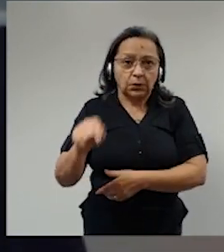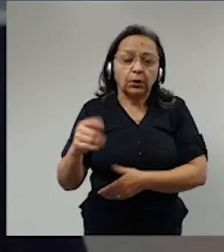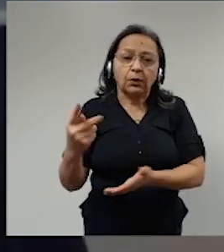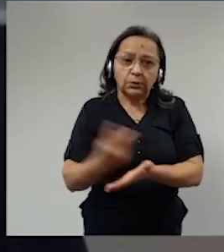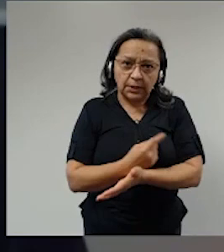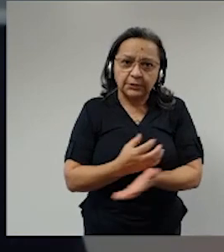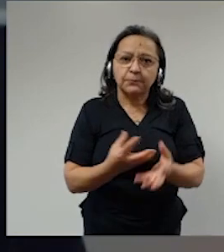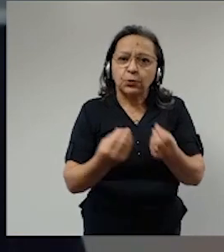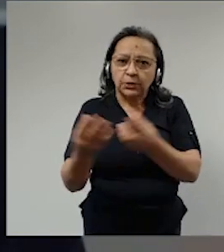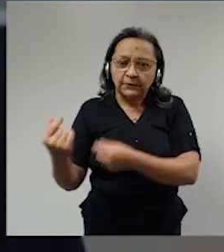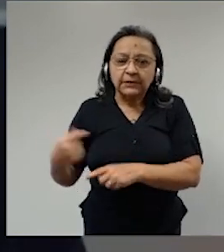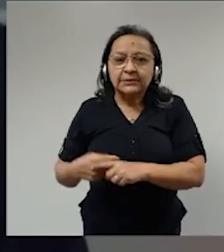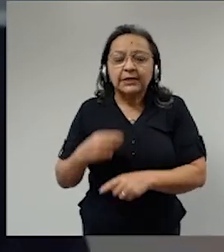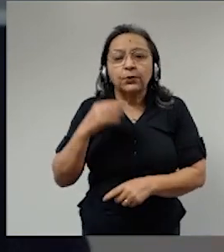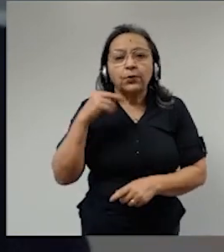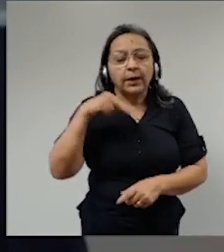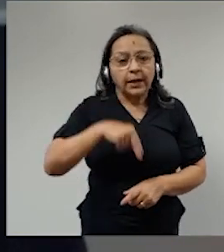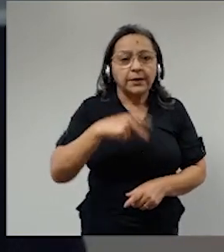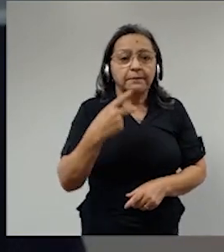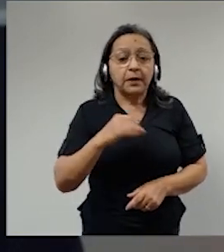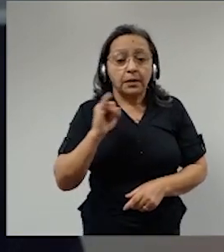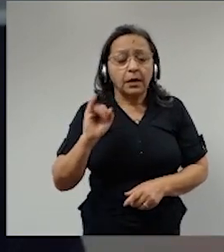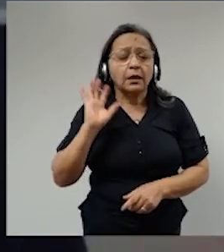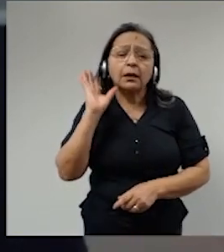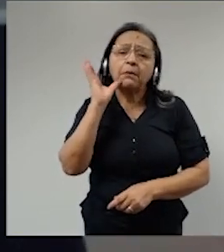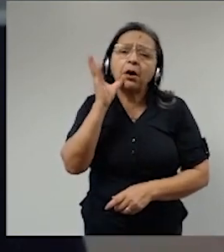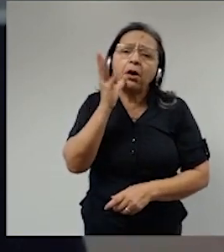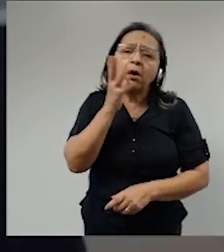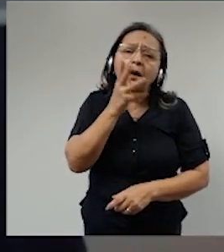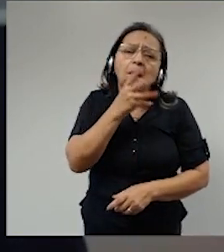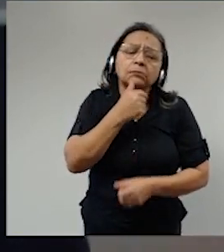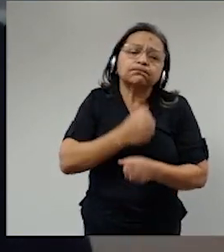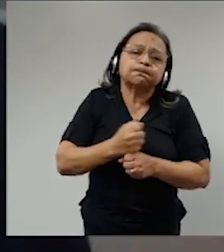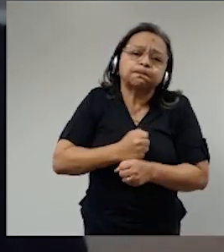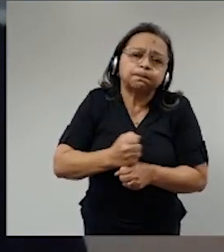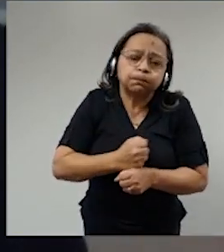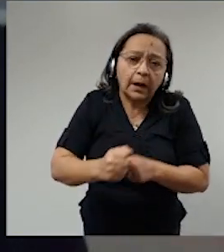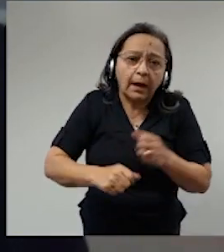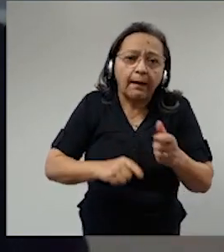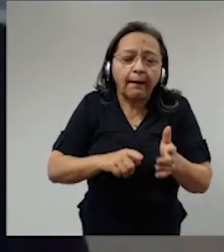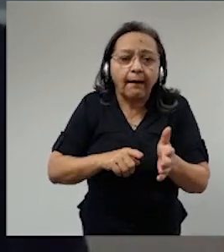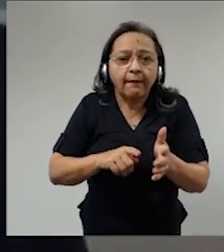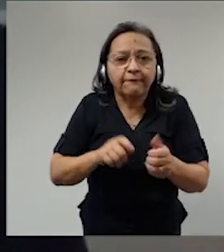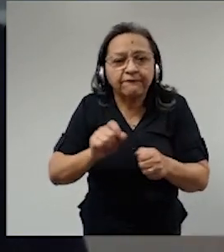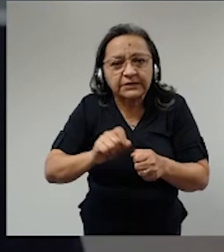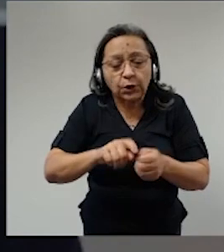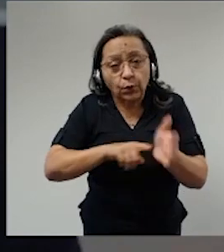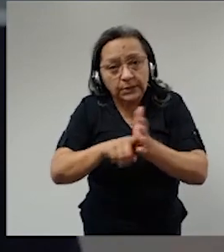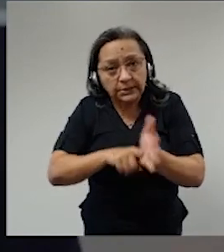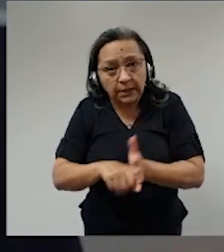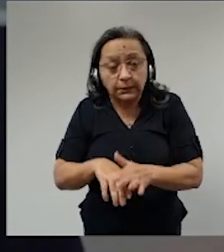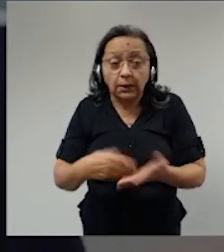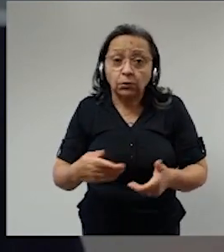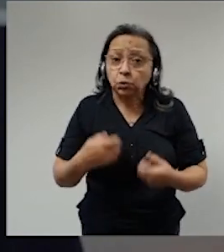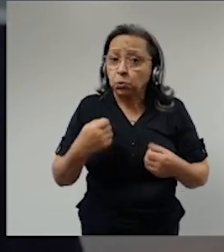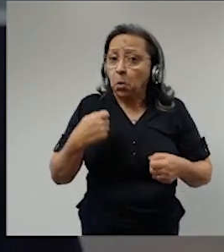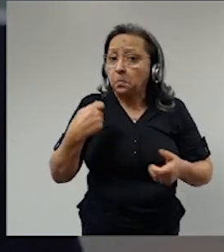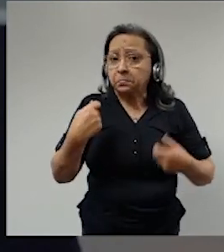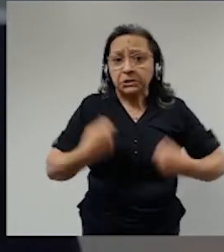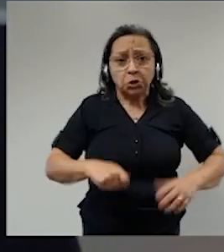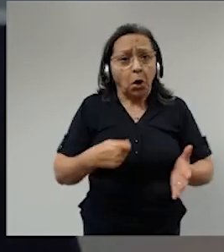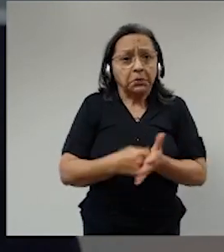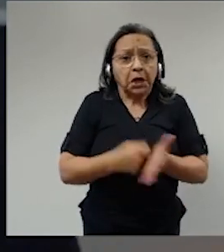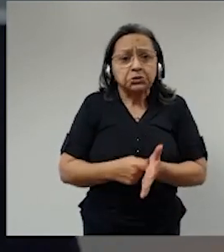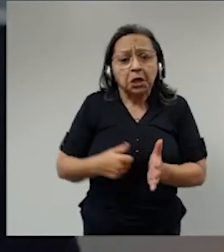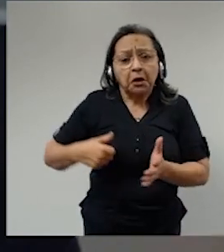vezes quando o NPI demora exageradamente para realizar o exame. Então, veja, você não precisa ser filiado ao partido do governo